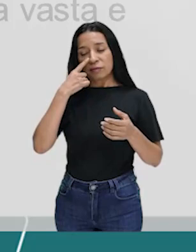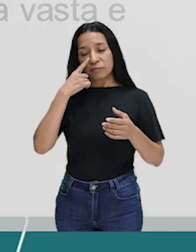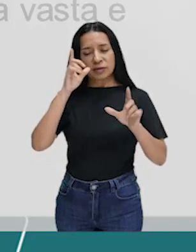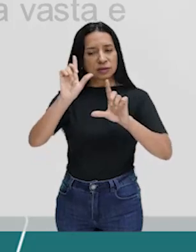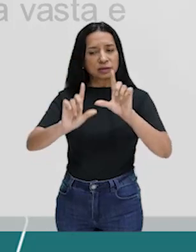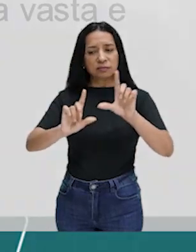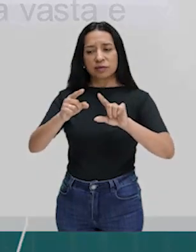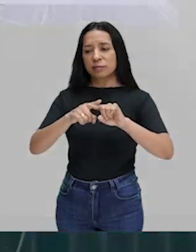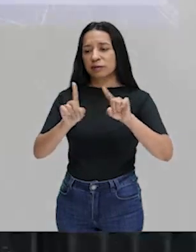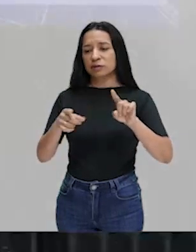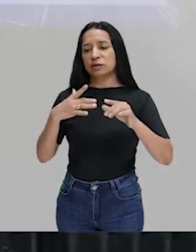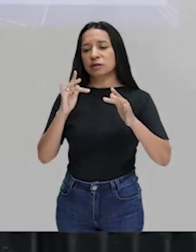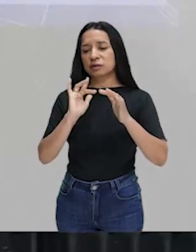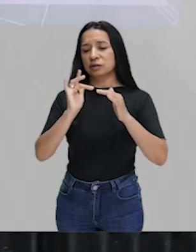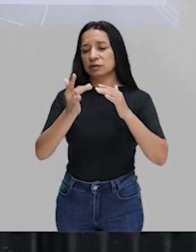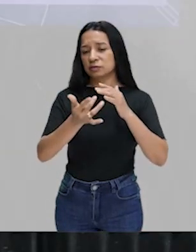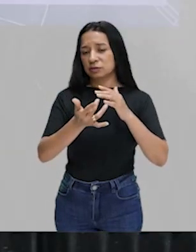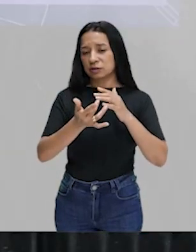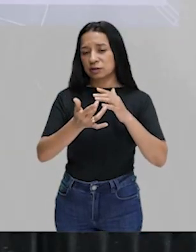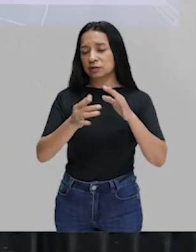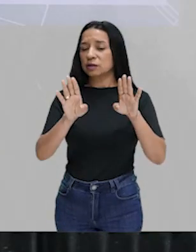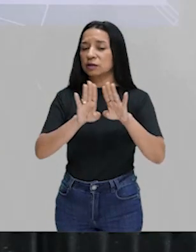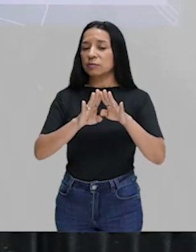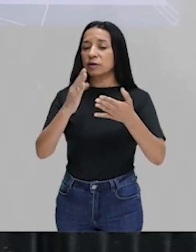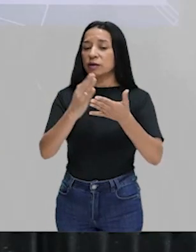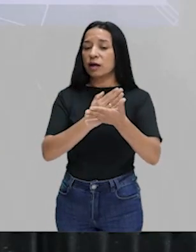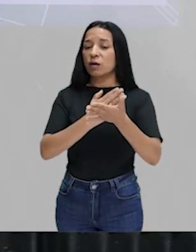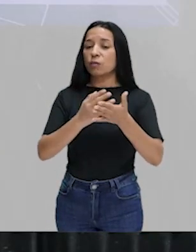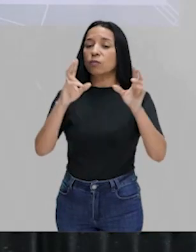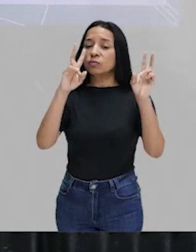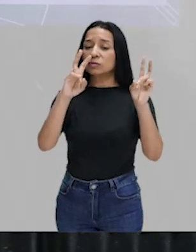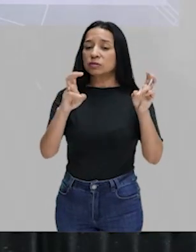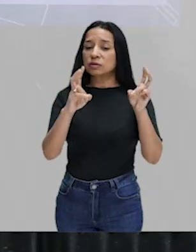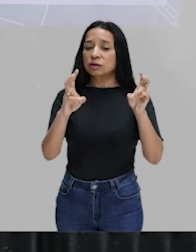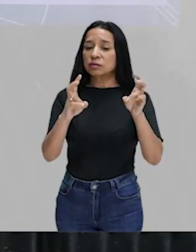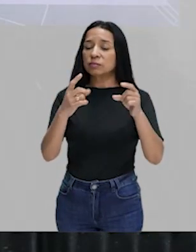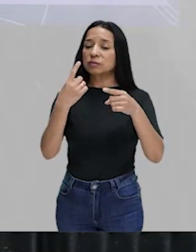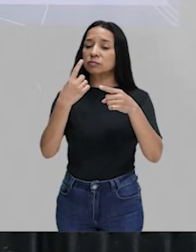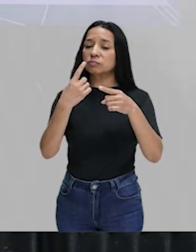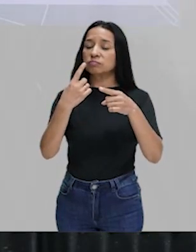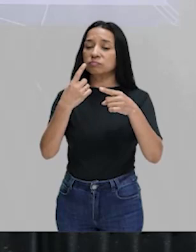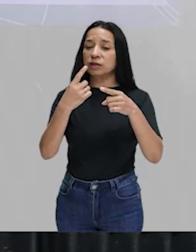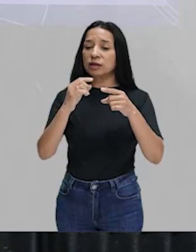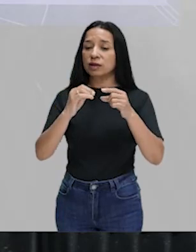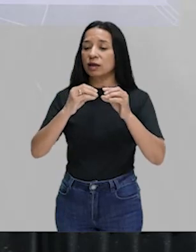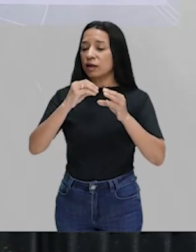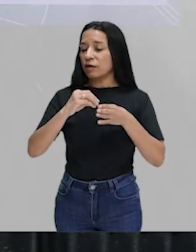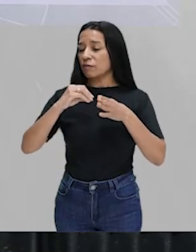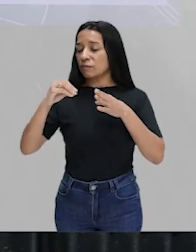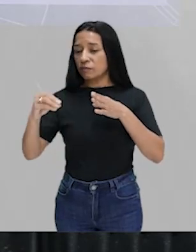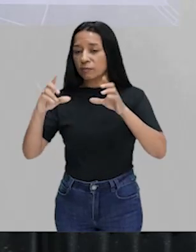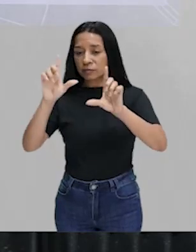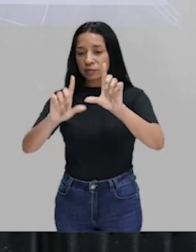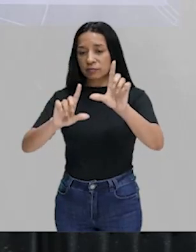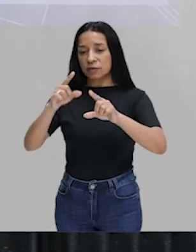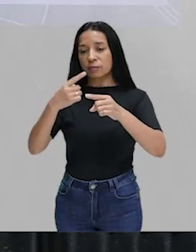redes sociais aí. Inclusive, alguns assuntos vão para a TV por causa da repercussão nas redes